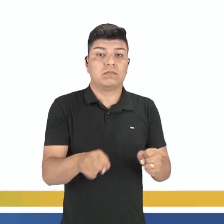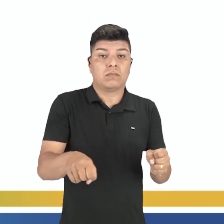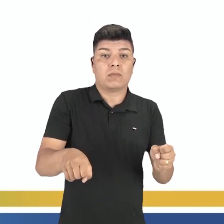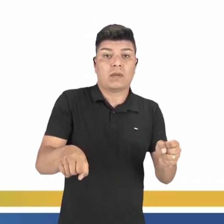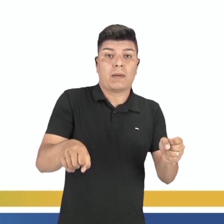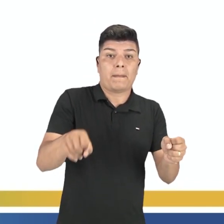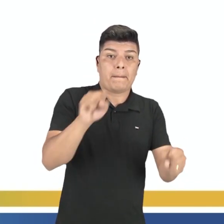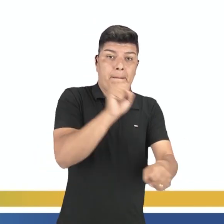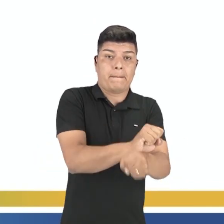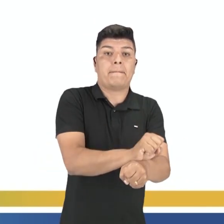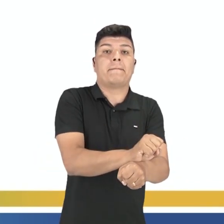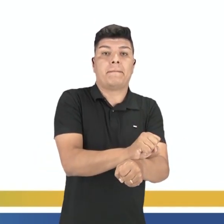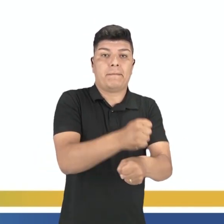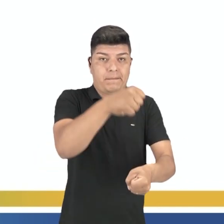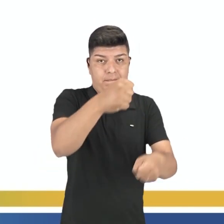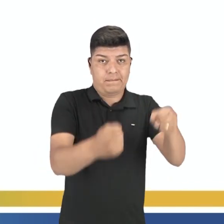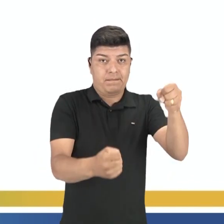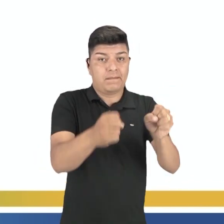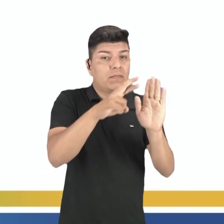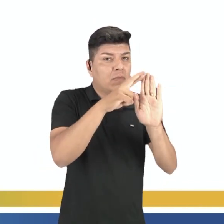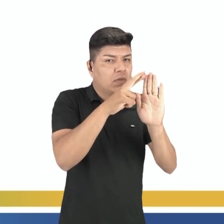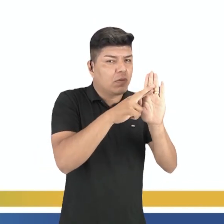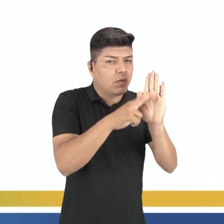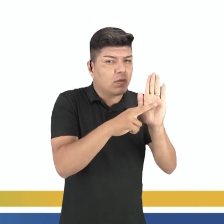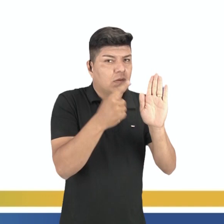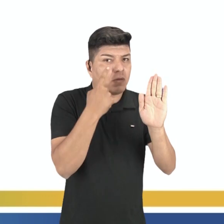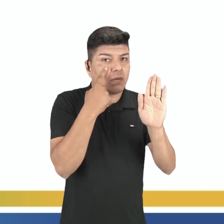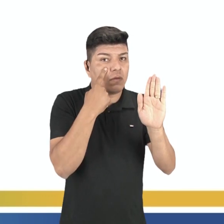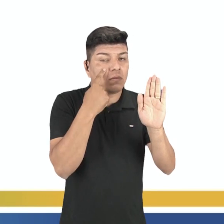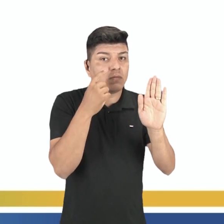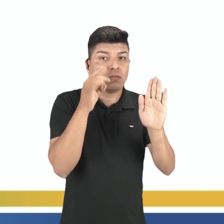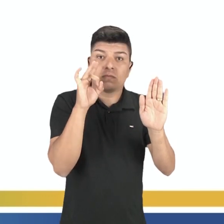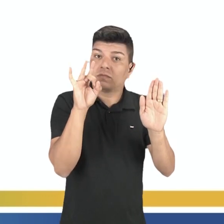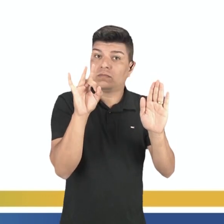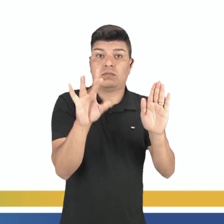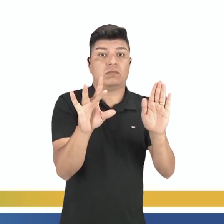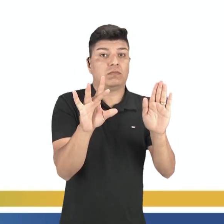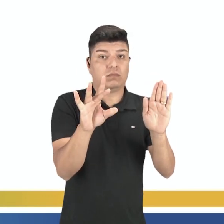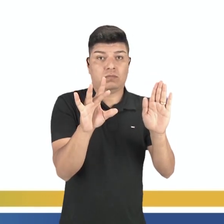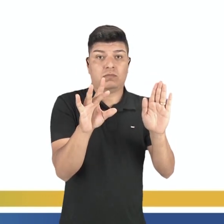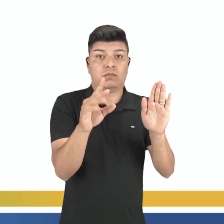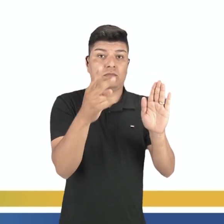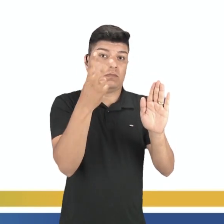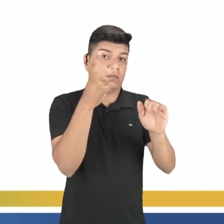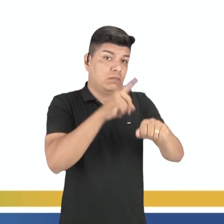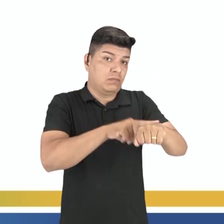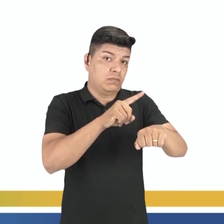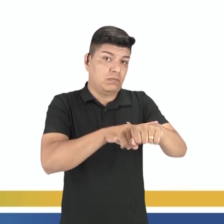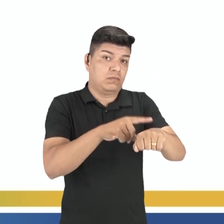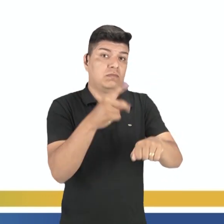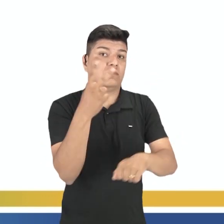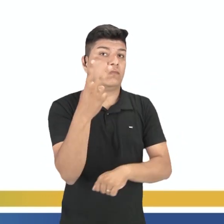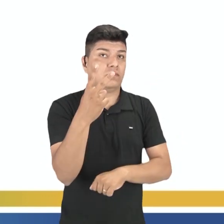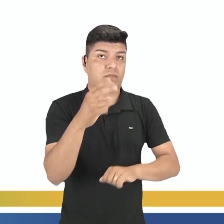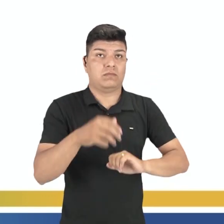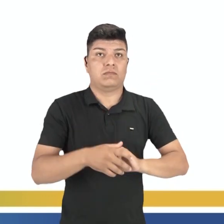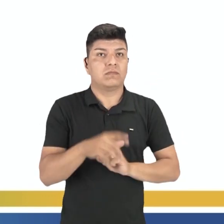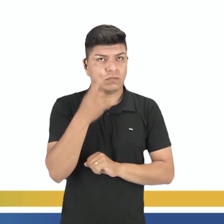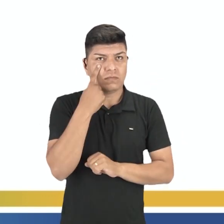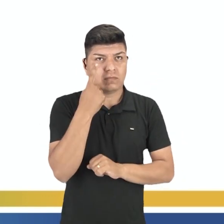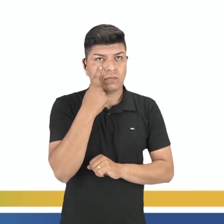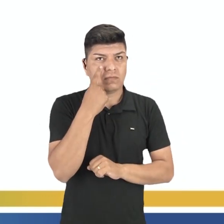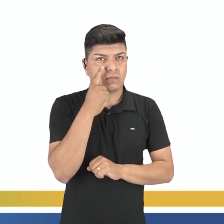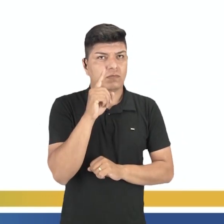estacionamento. Mas olha a regrinha que diz ali, ó. Diz que é no máximo por 2 horas. Observaram